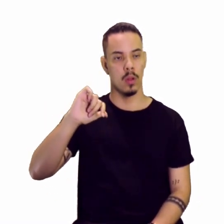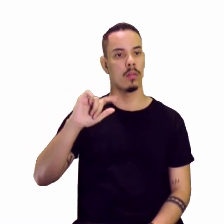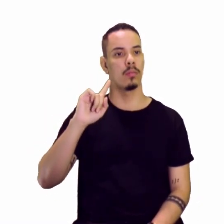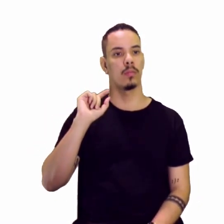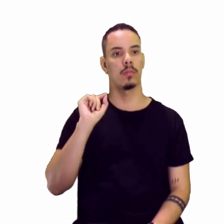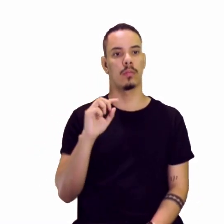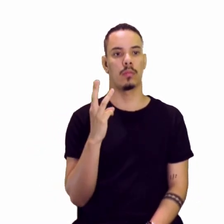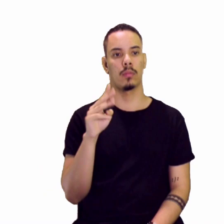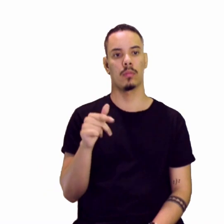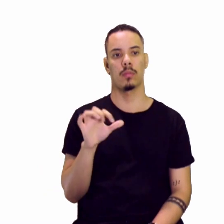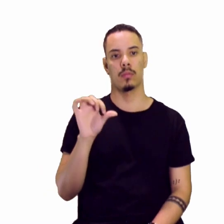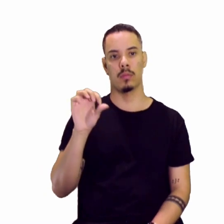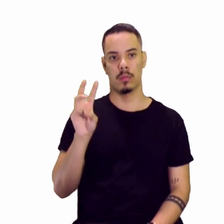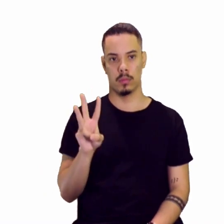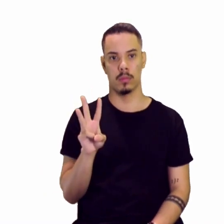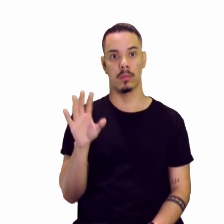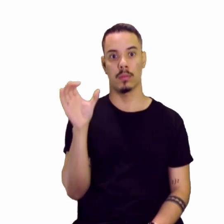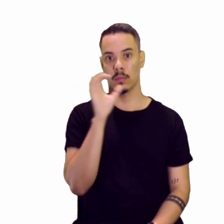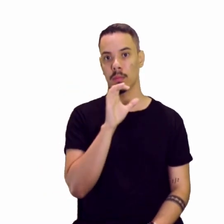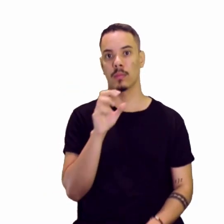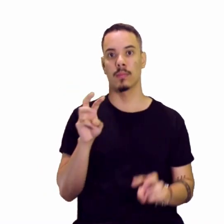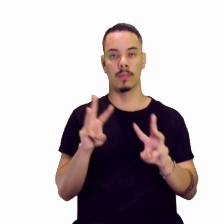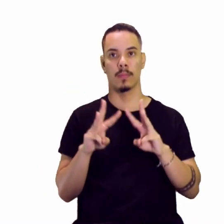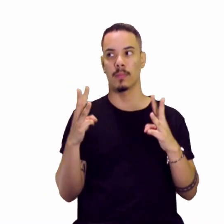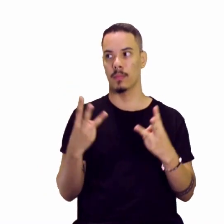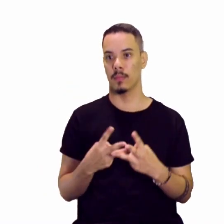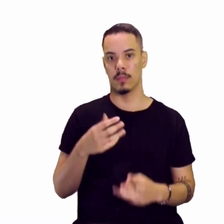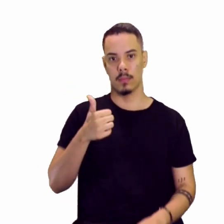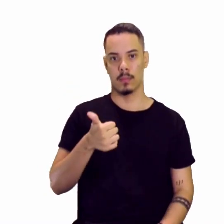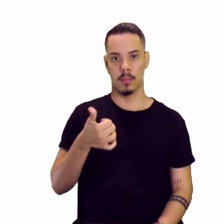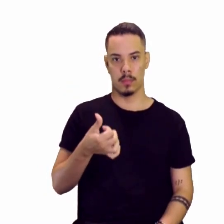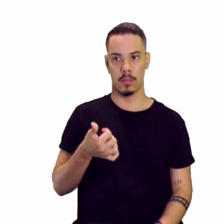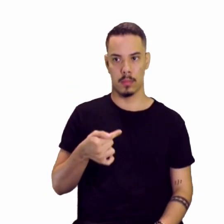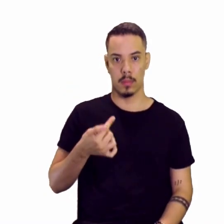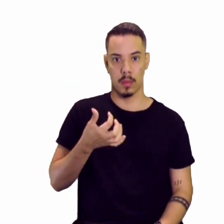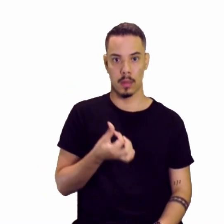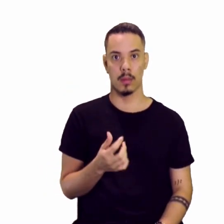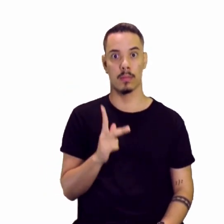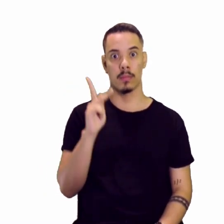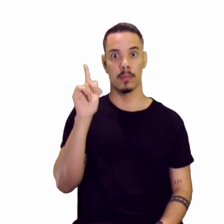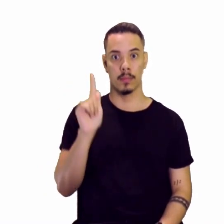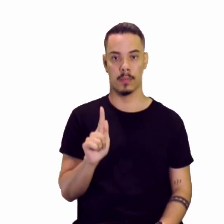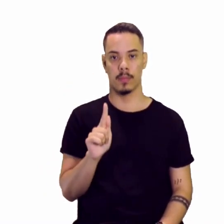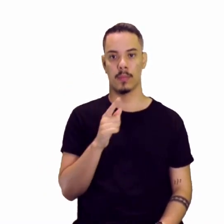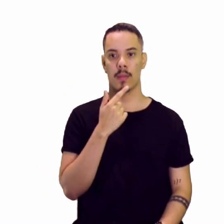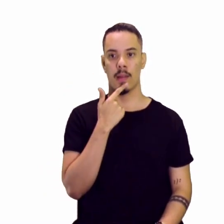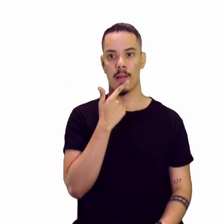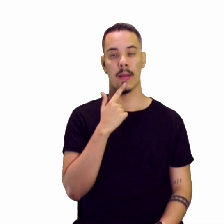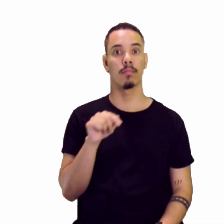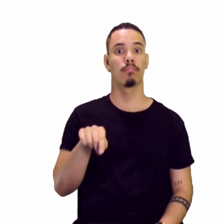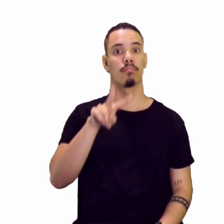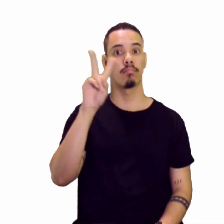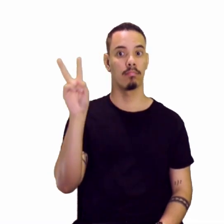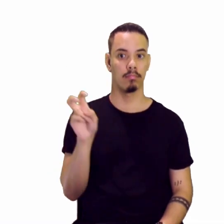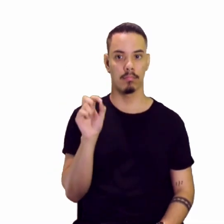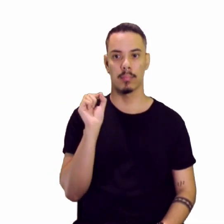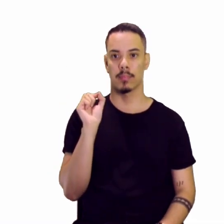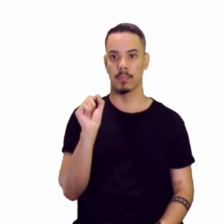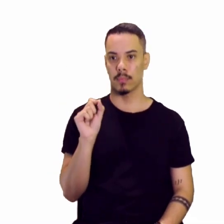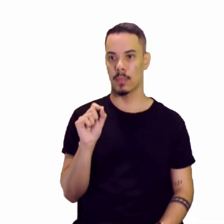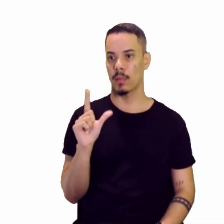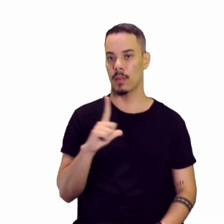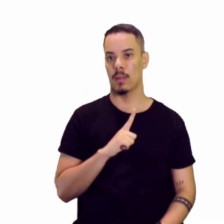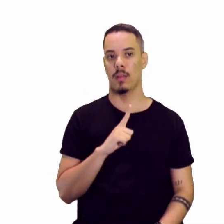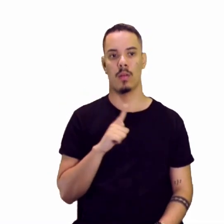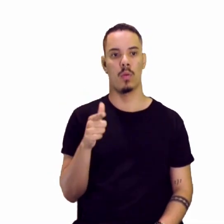3,93 segundos. Moto rápida, né? E uma massa de 176 quilogramas. Supondo que o Chantra,